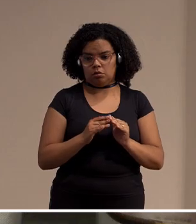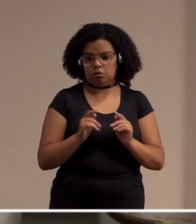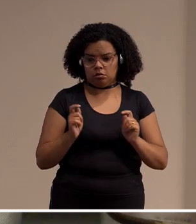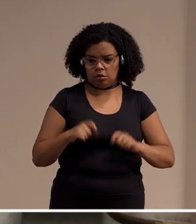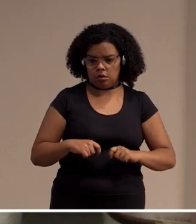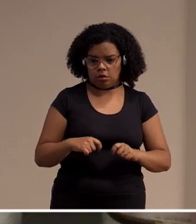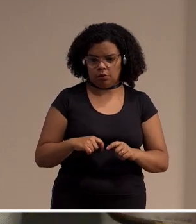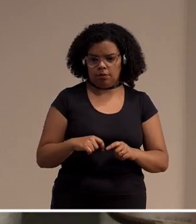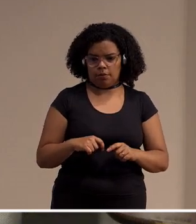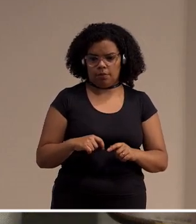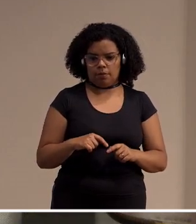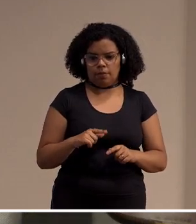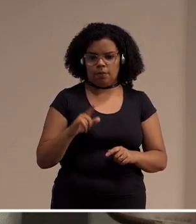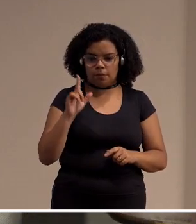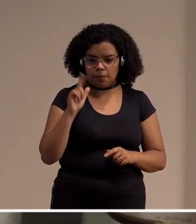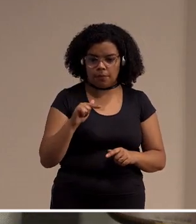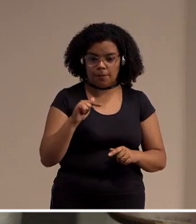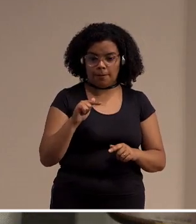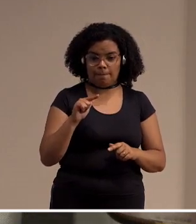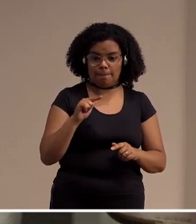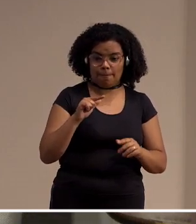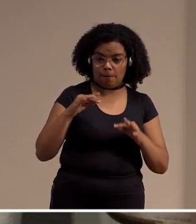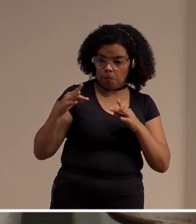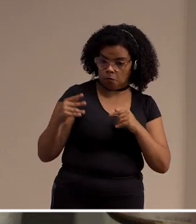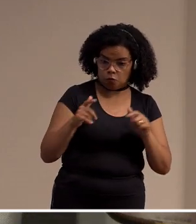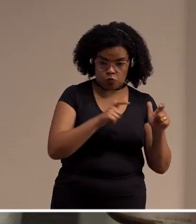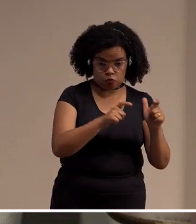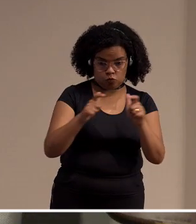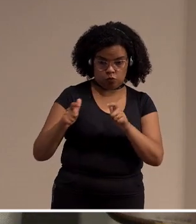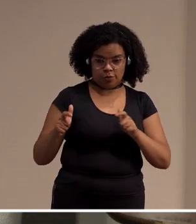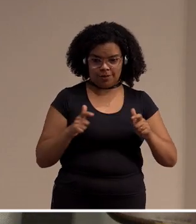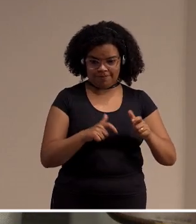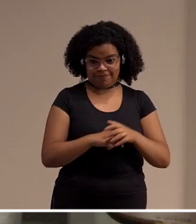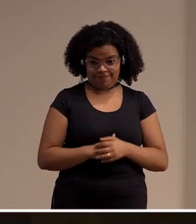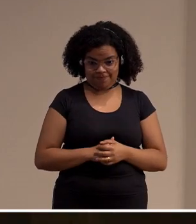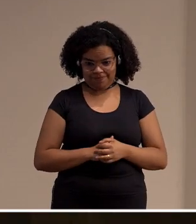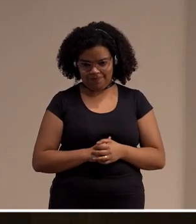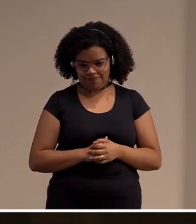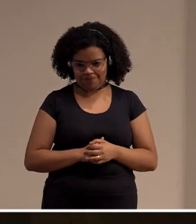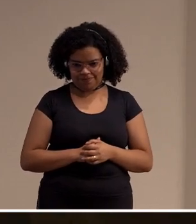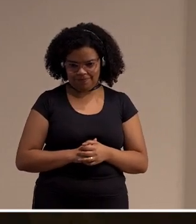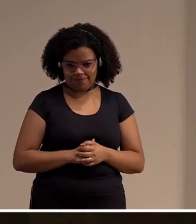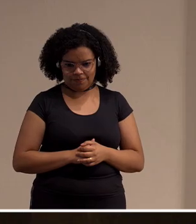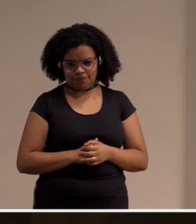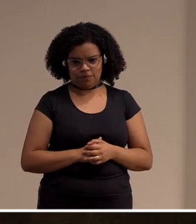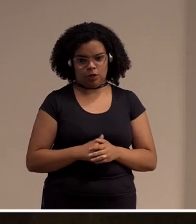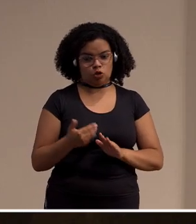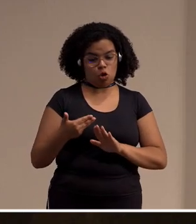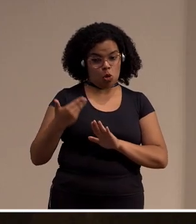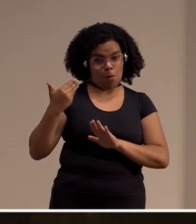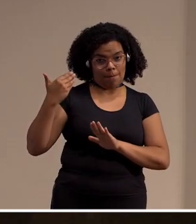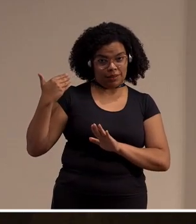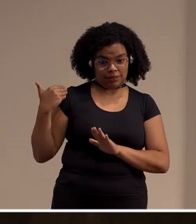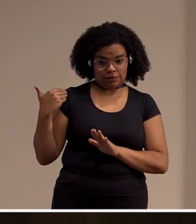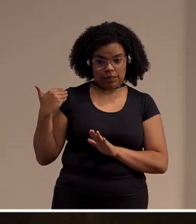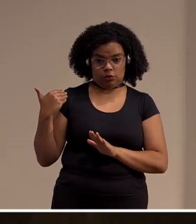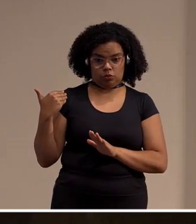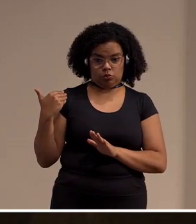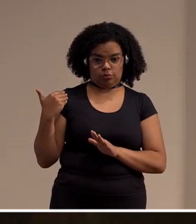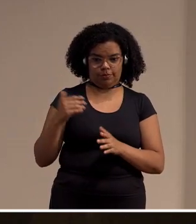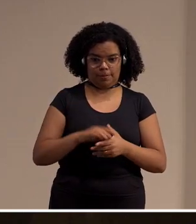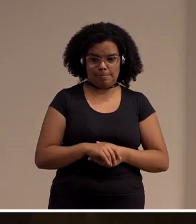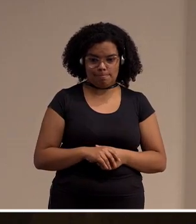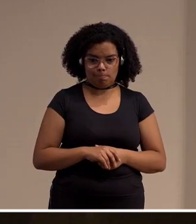que a ficção científica já está em todos os lugares. No, eu disse que no passado era considerado um gênero marginal, mas o presente tem